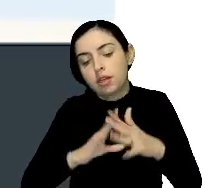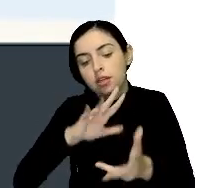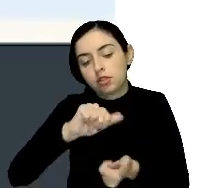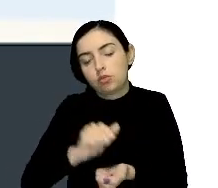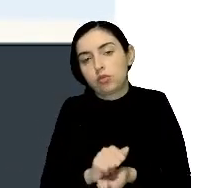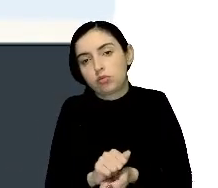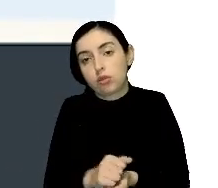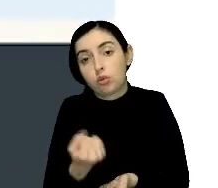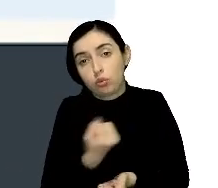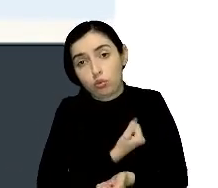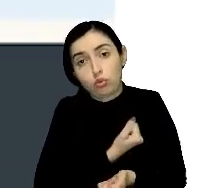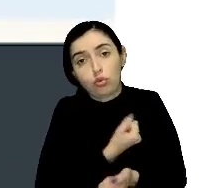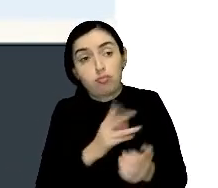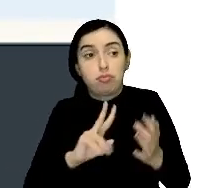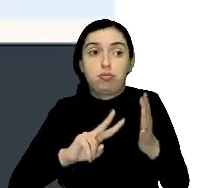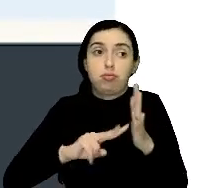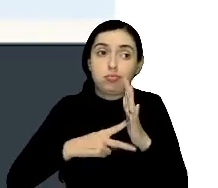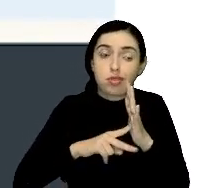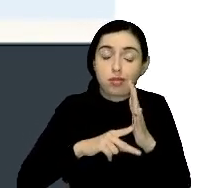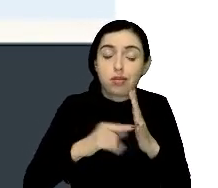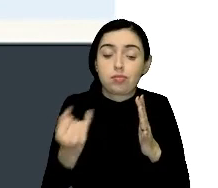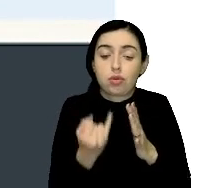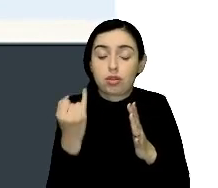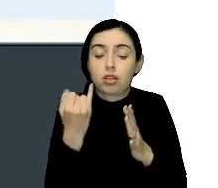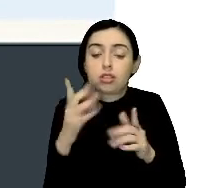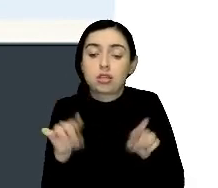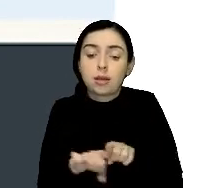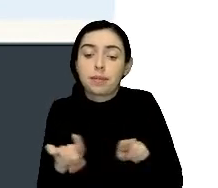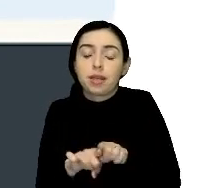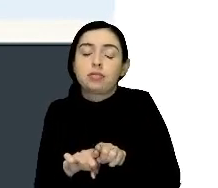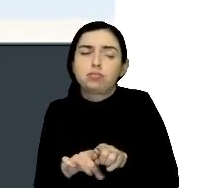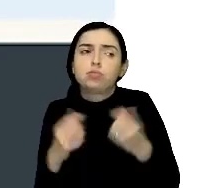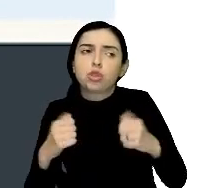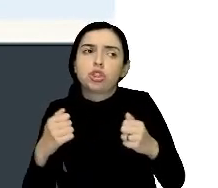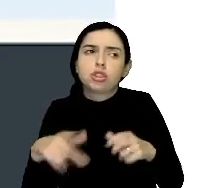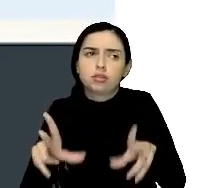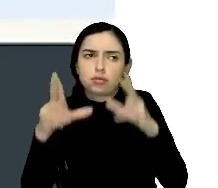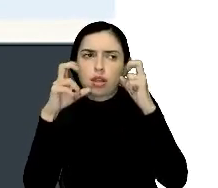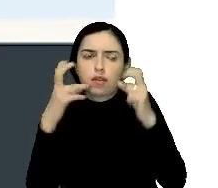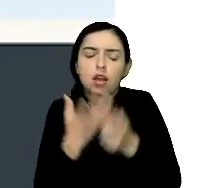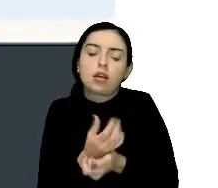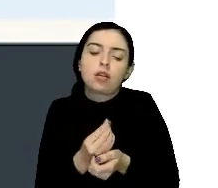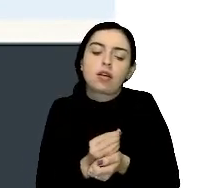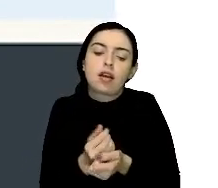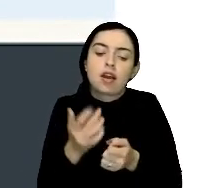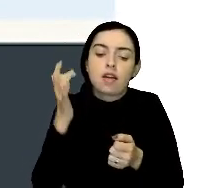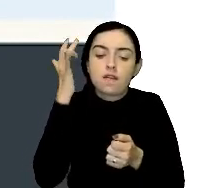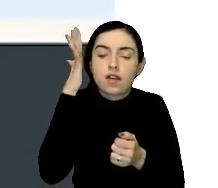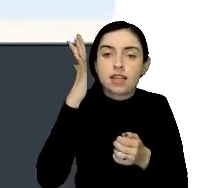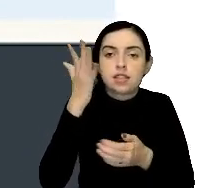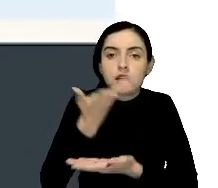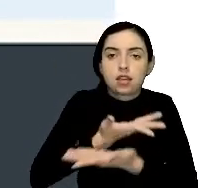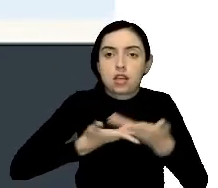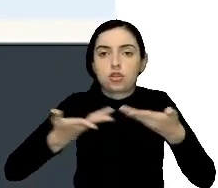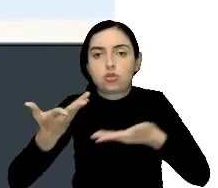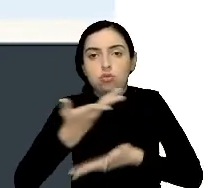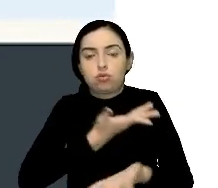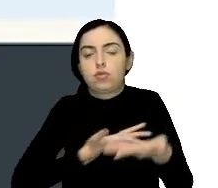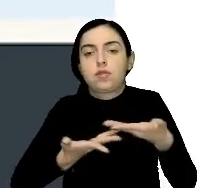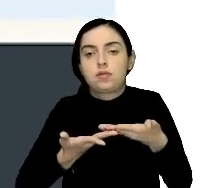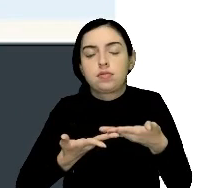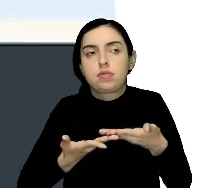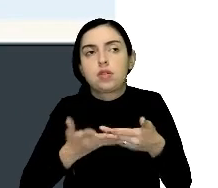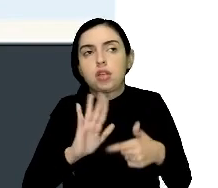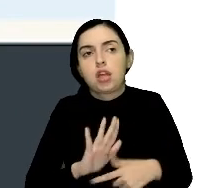número significativo, mas também a gente poderia identificar aqui com uma facilidade de circulação que